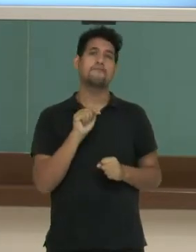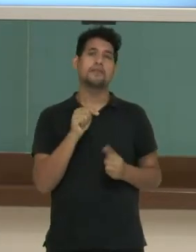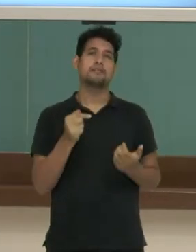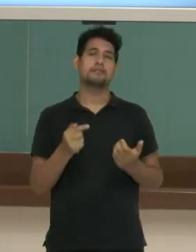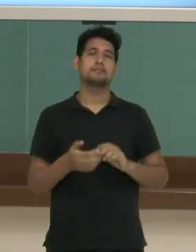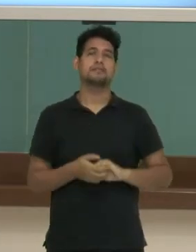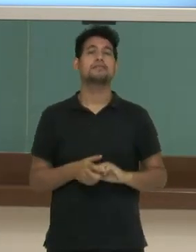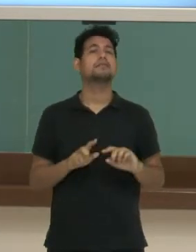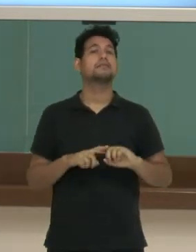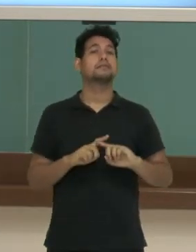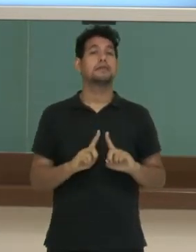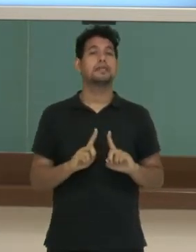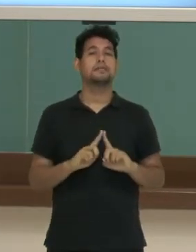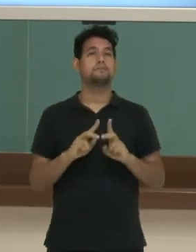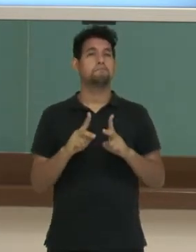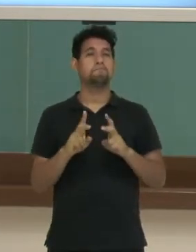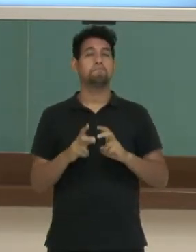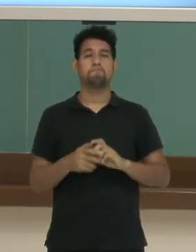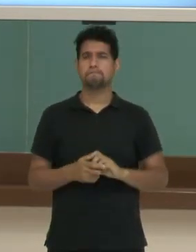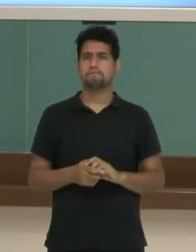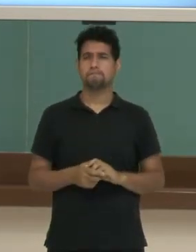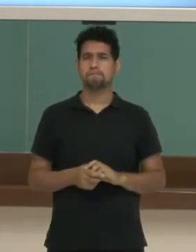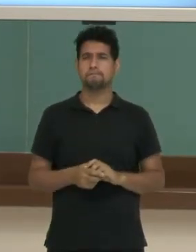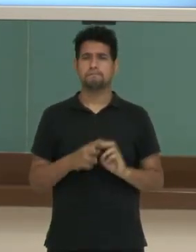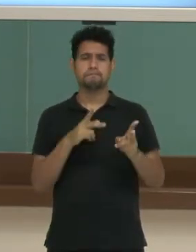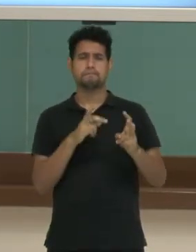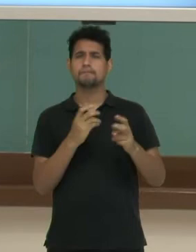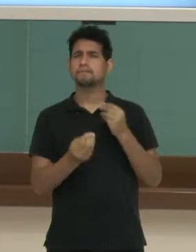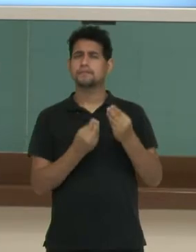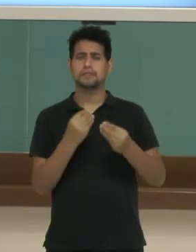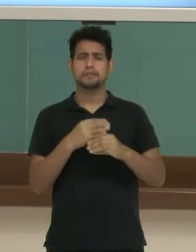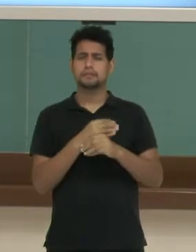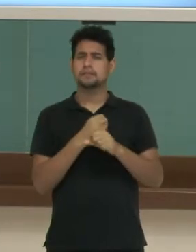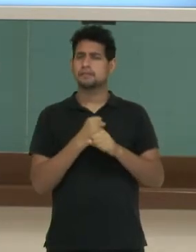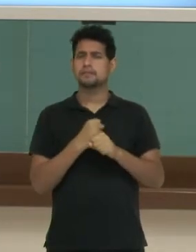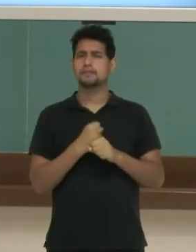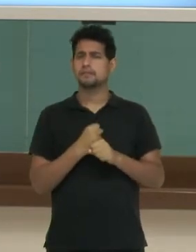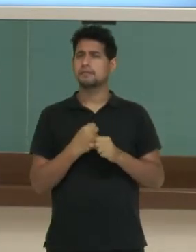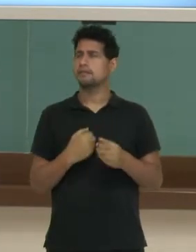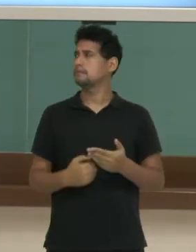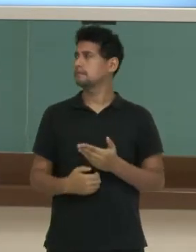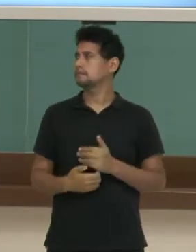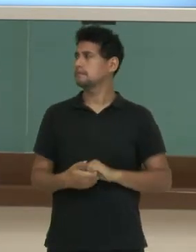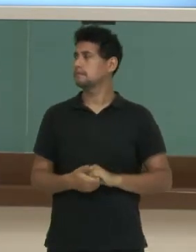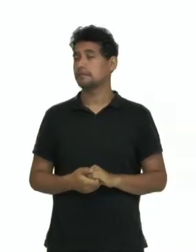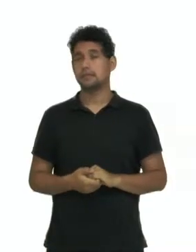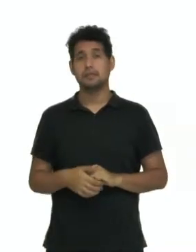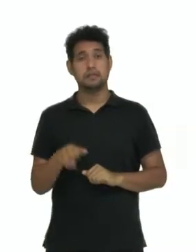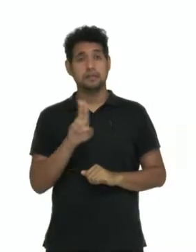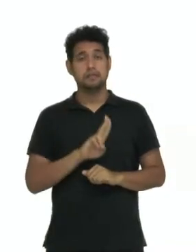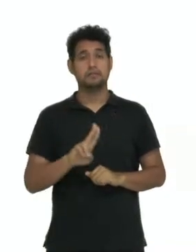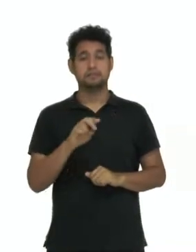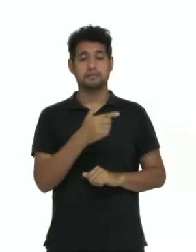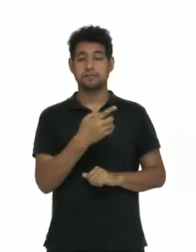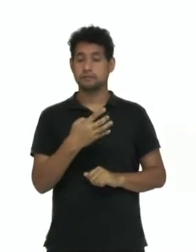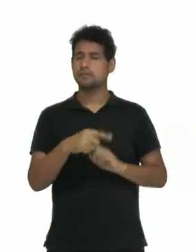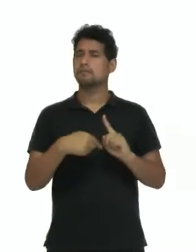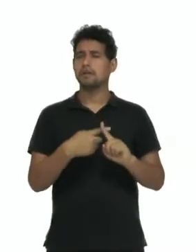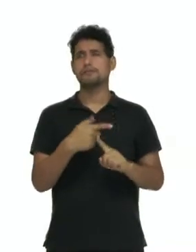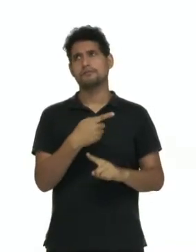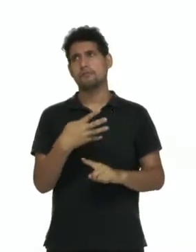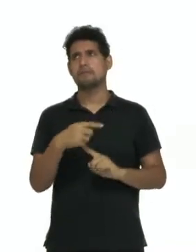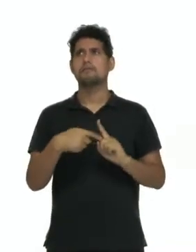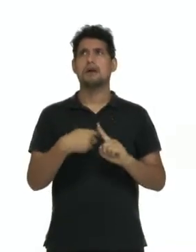é? Aí, olha só, veja só como é que fica essa conta se eu for somar essas parcelas, né? Eu coloco 24 mais 24